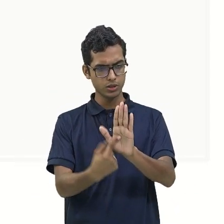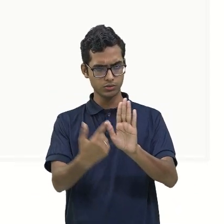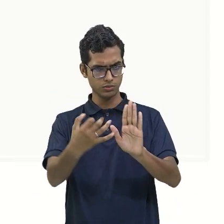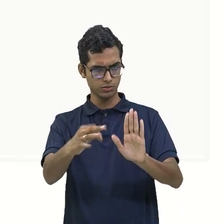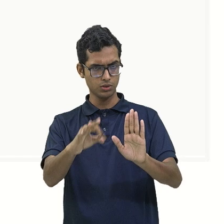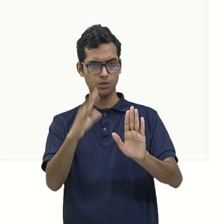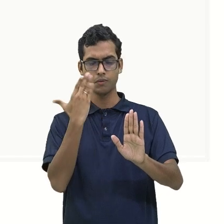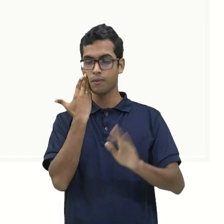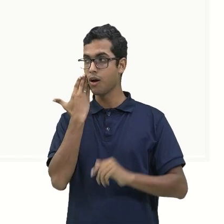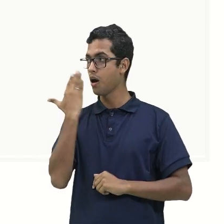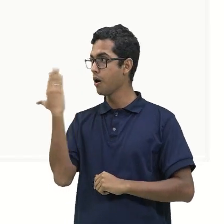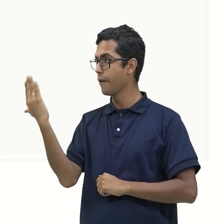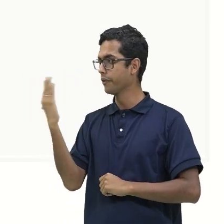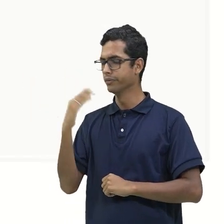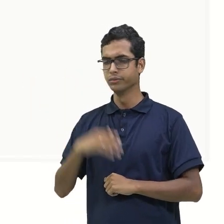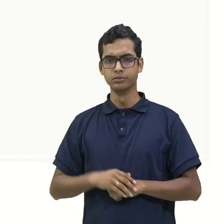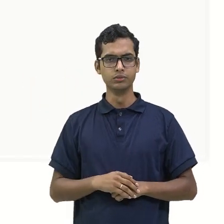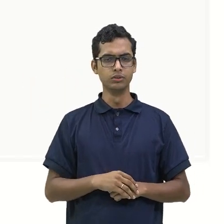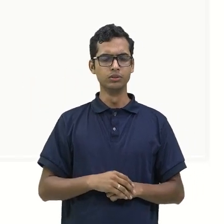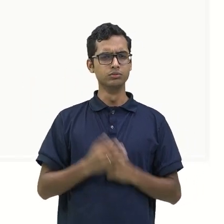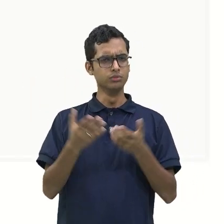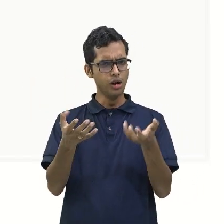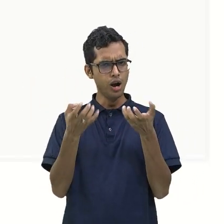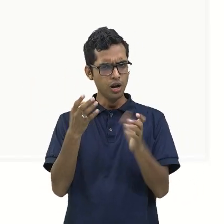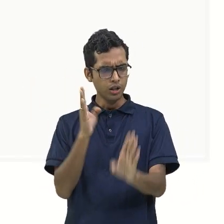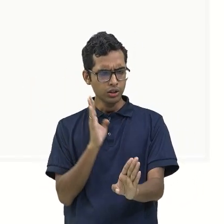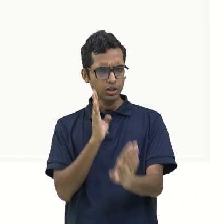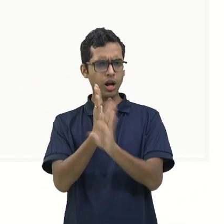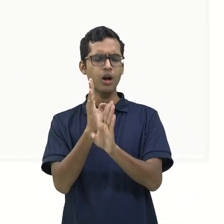Ok? Então, se eu quiser encontrar